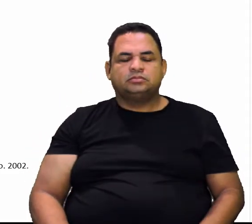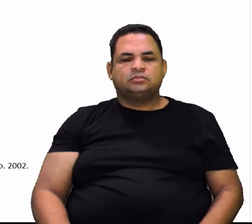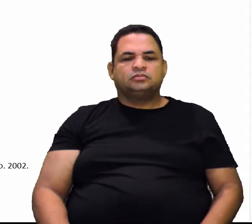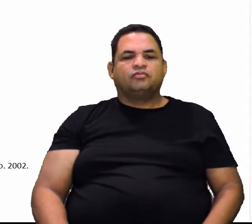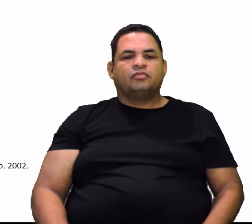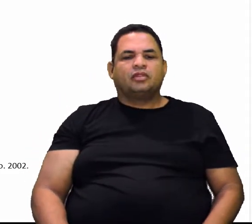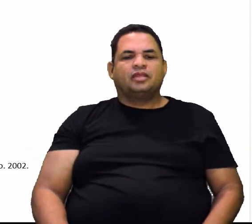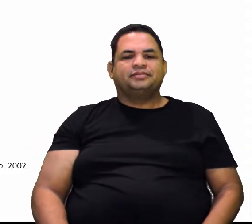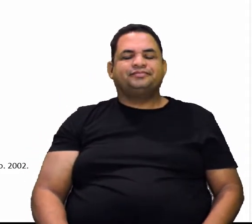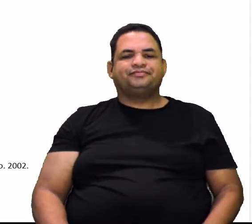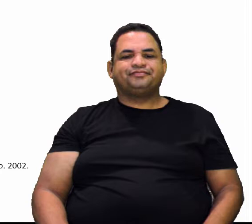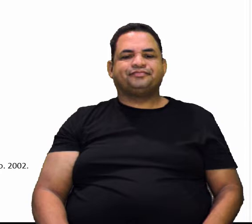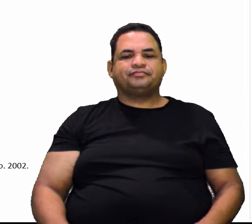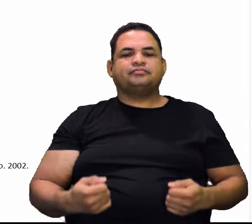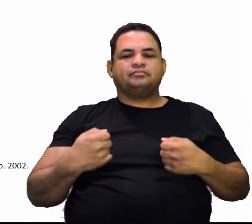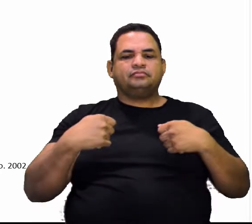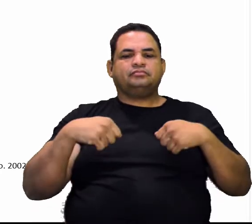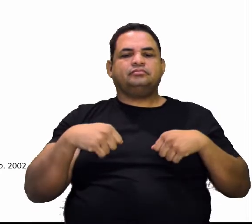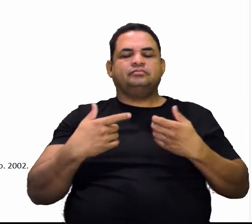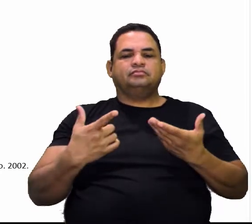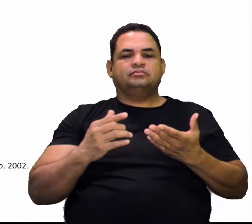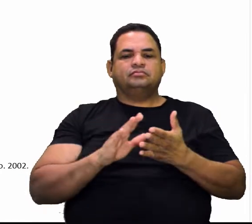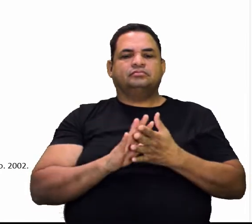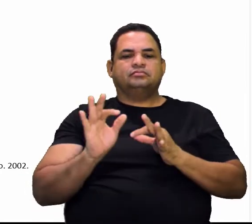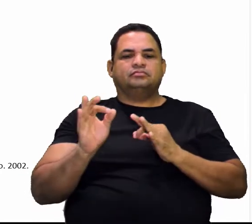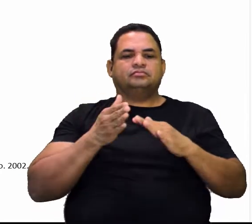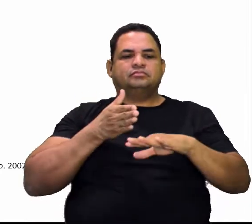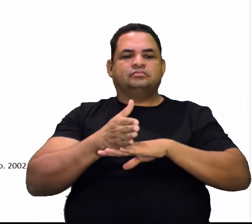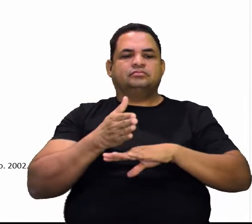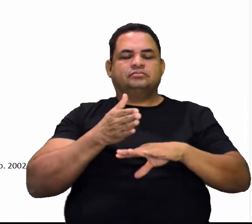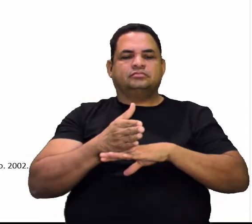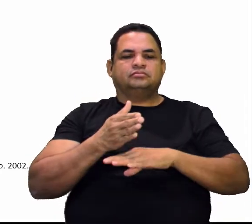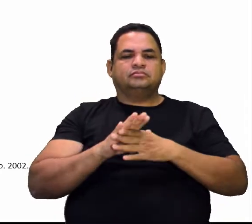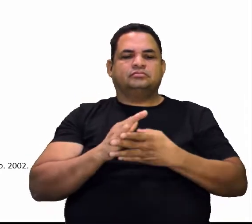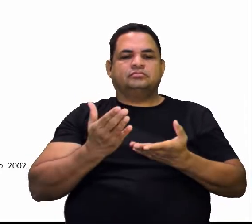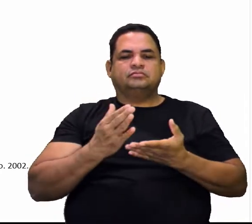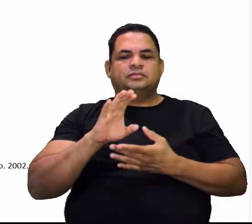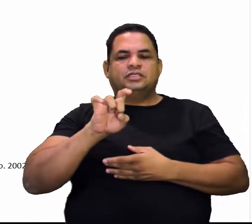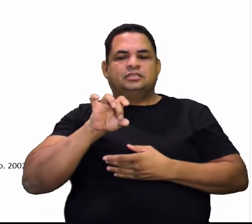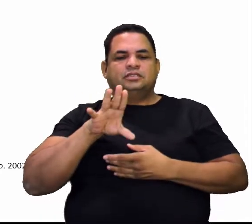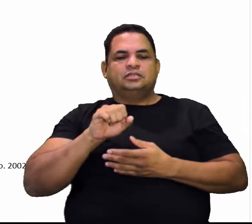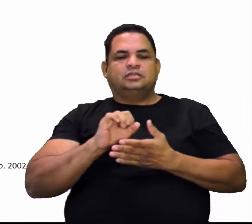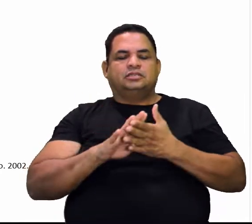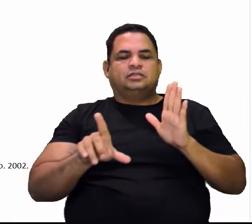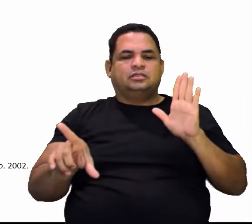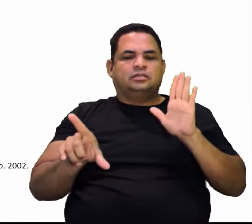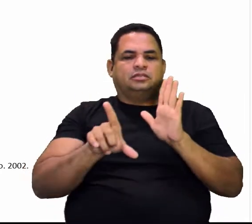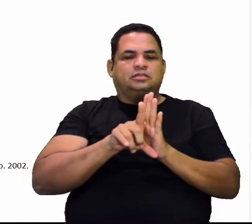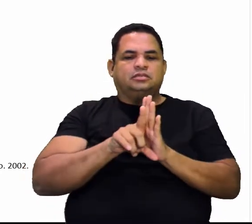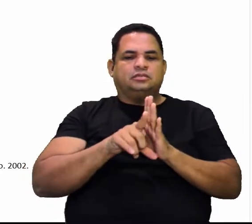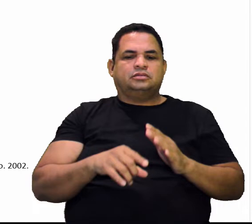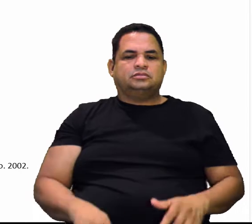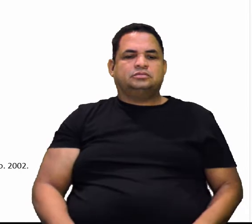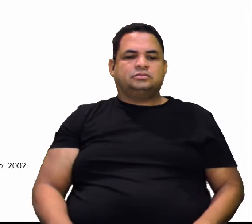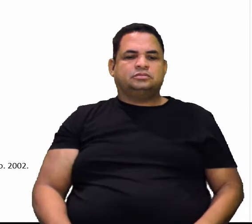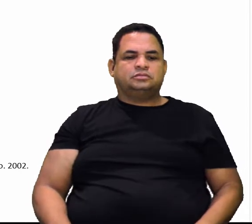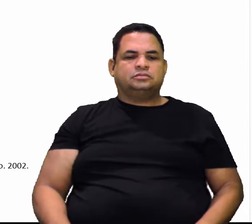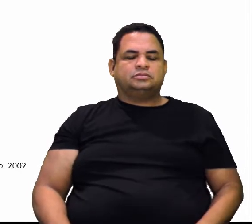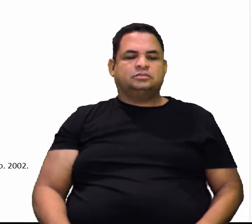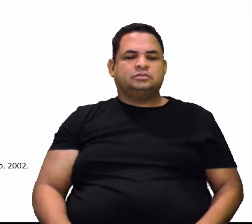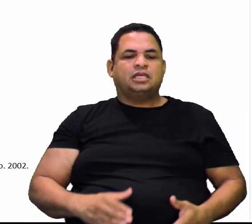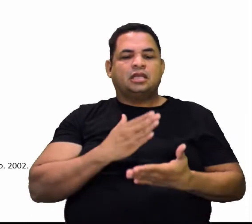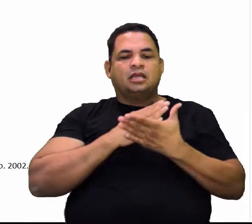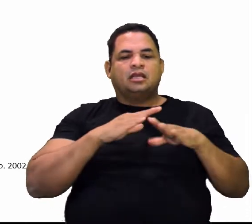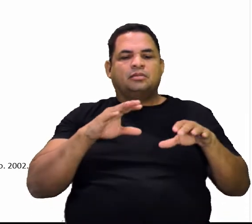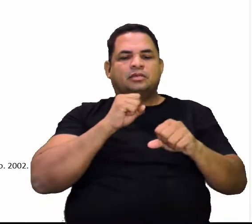E, sendo magistrado, eles poderiam participar do Senado. E essa lei, ela é interessante que ela